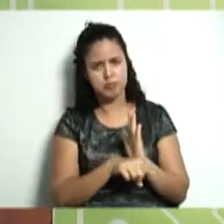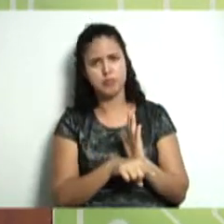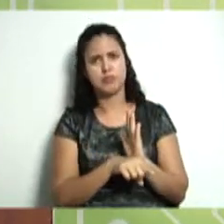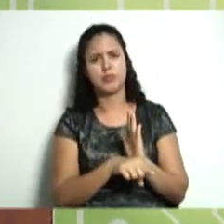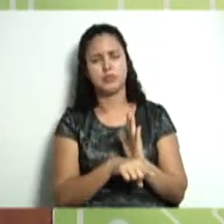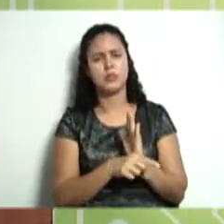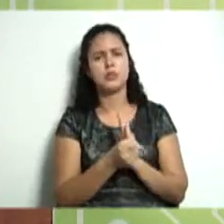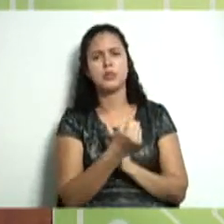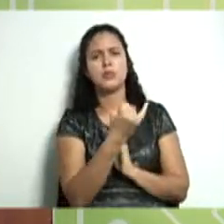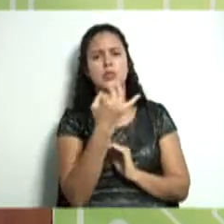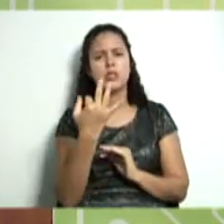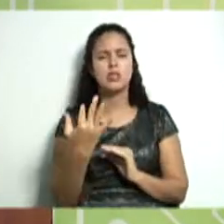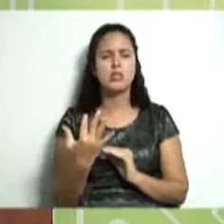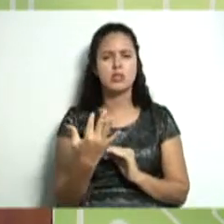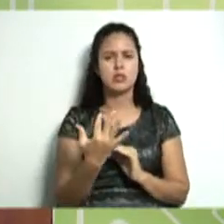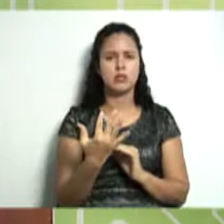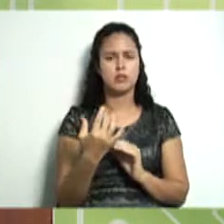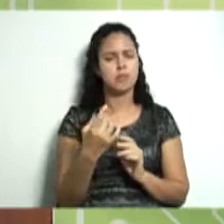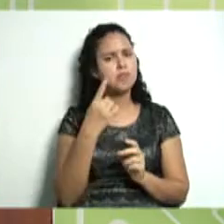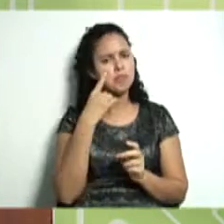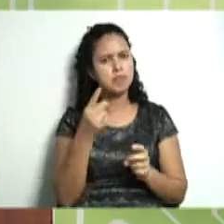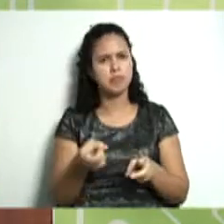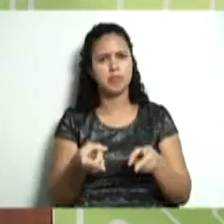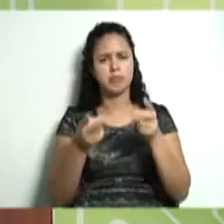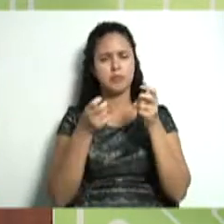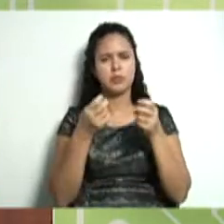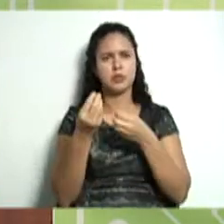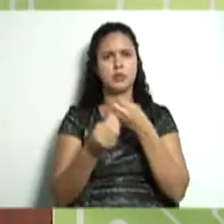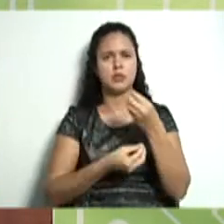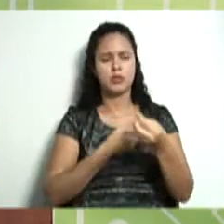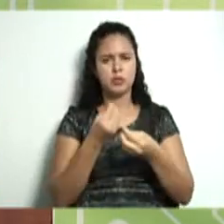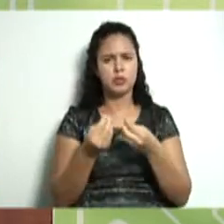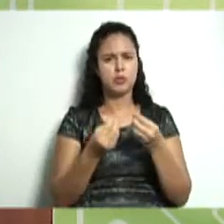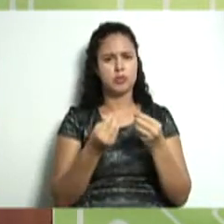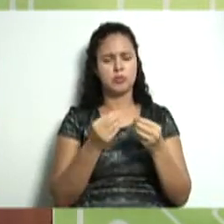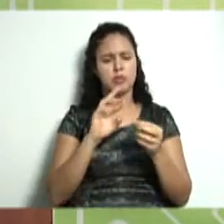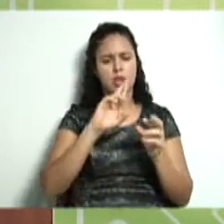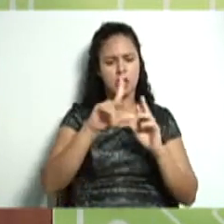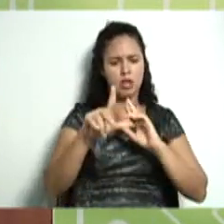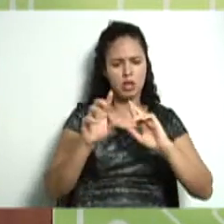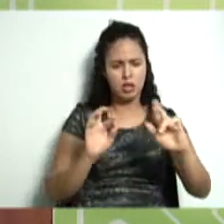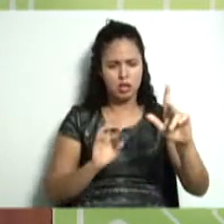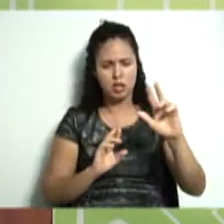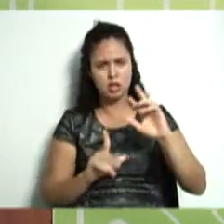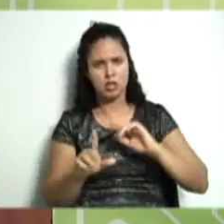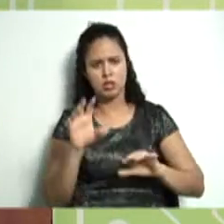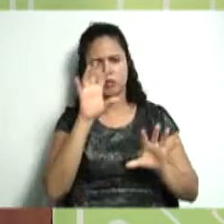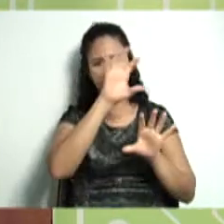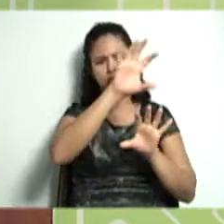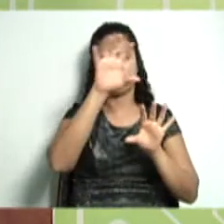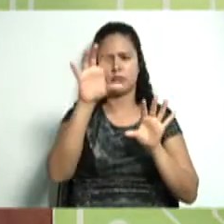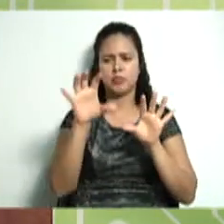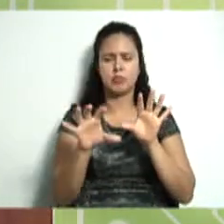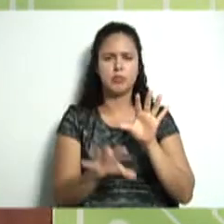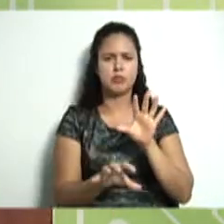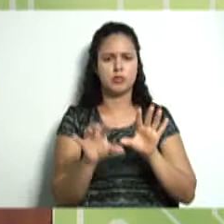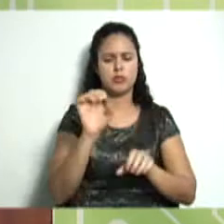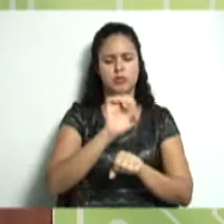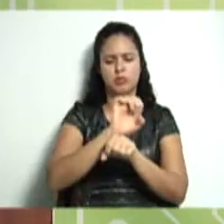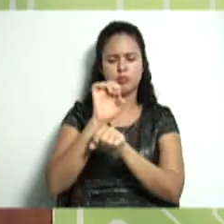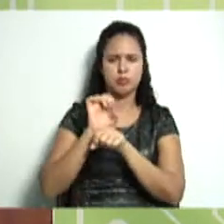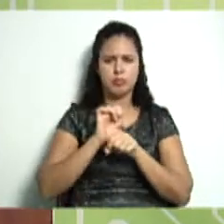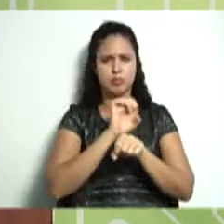de quantitativos e verificar ali qual a diferenciação das regiões. Provavelmente,